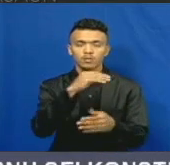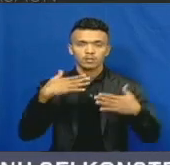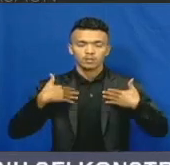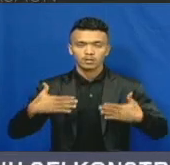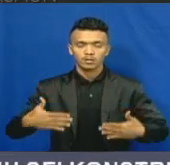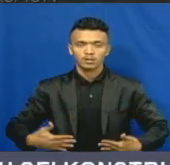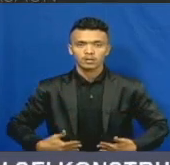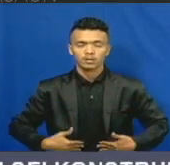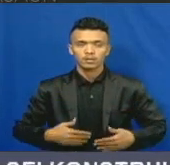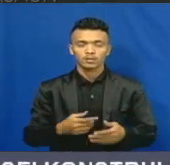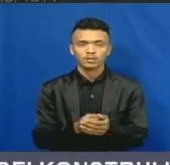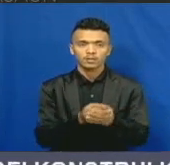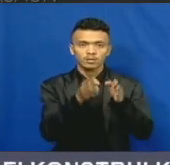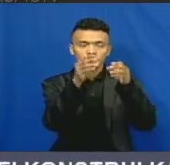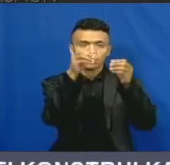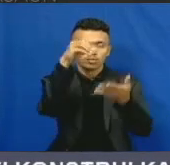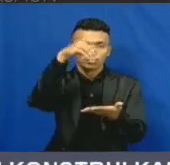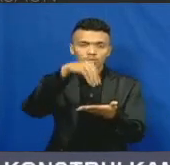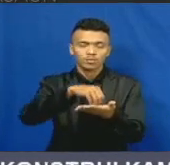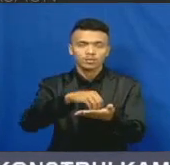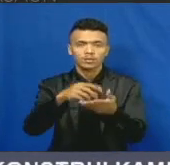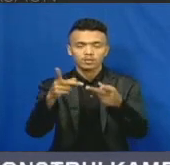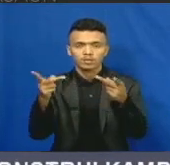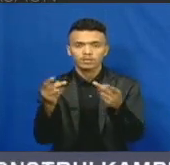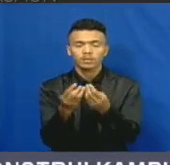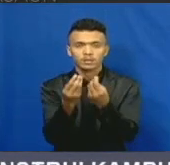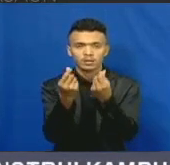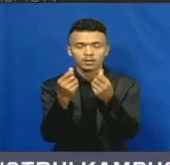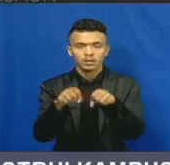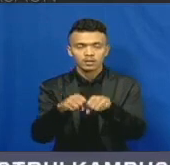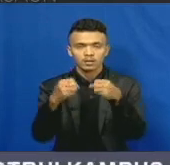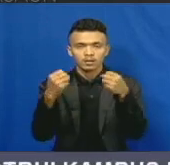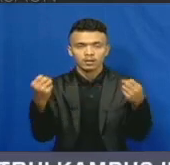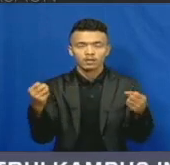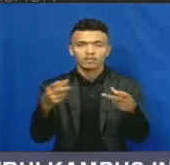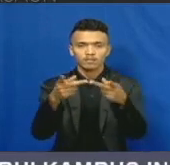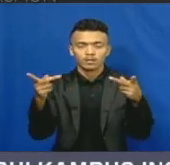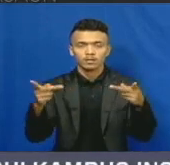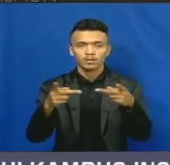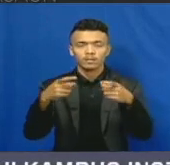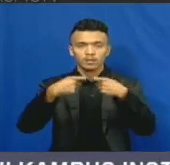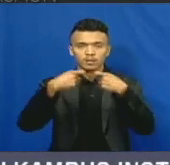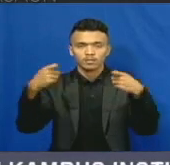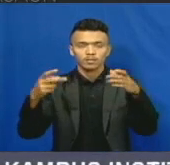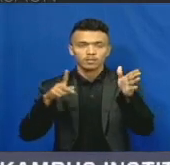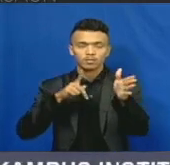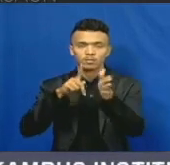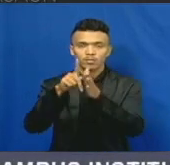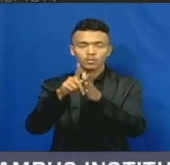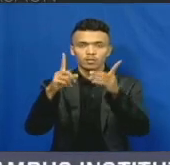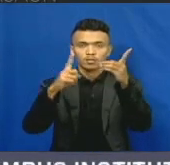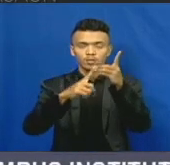lolo rasik, usik dodokela ia osolari, fatin nebe inimigo akotu saudoso nevida, ia